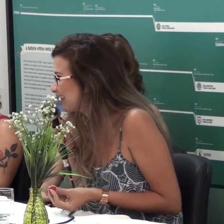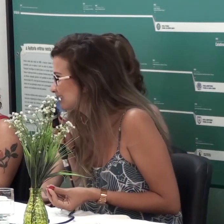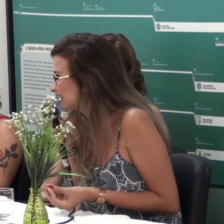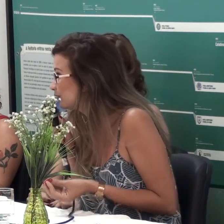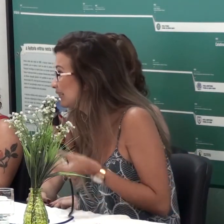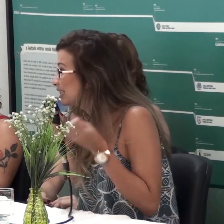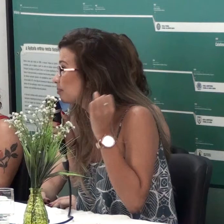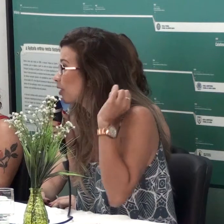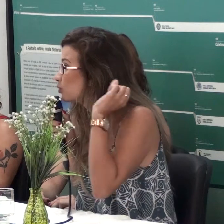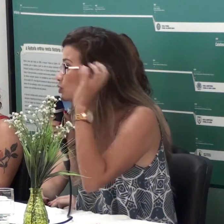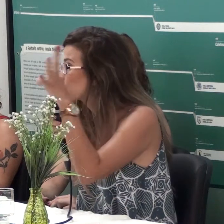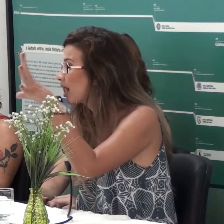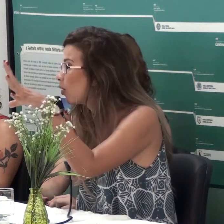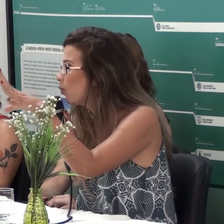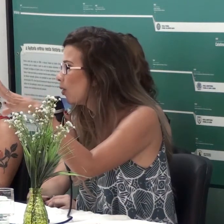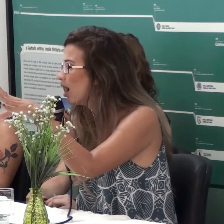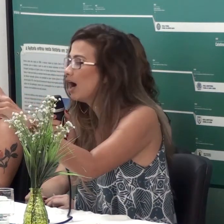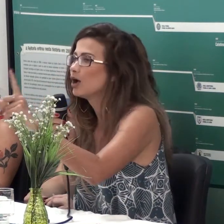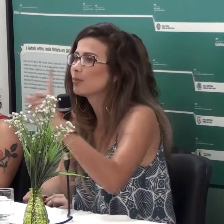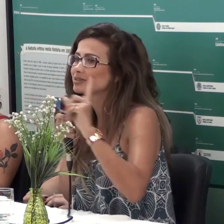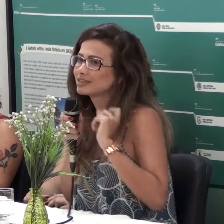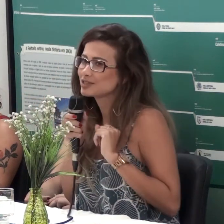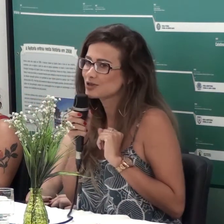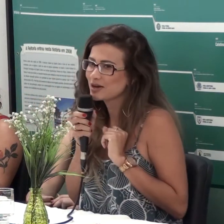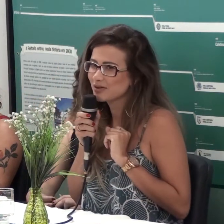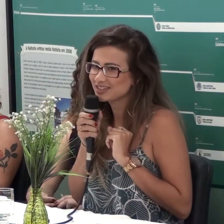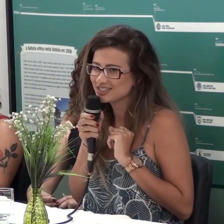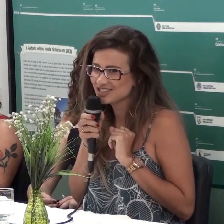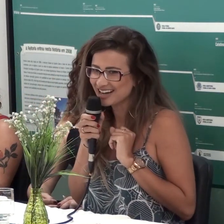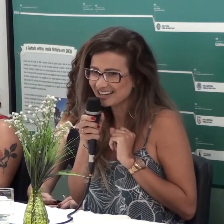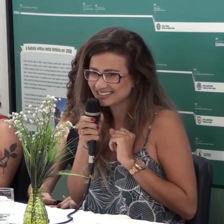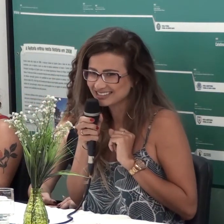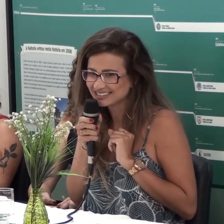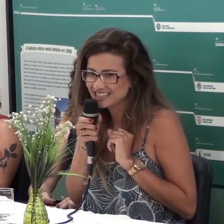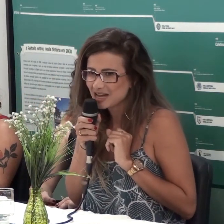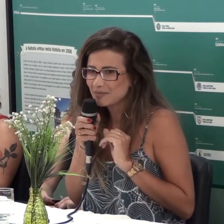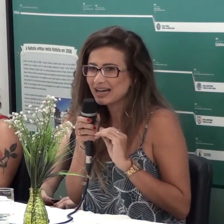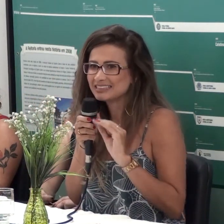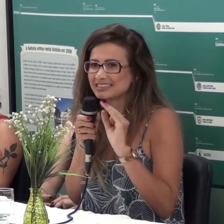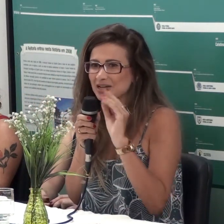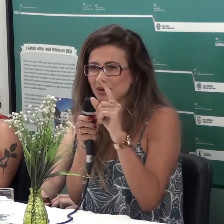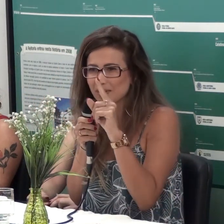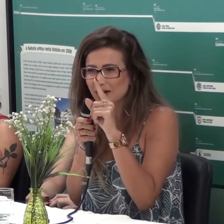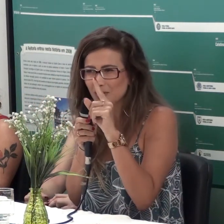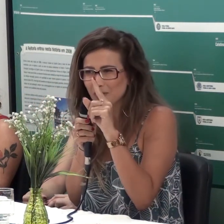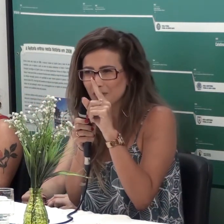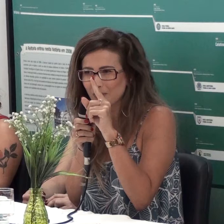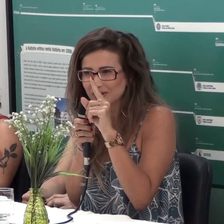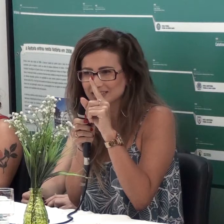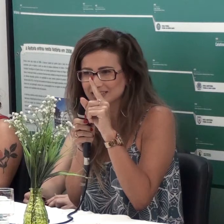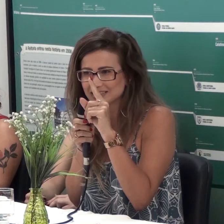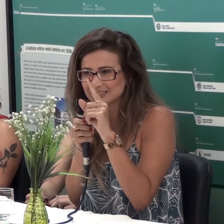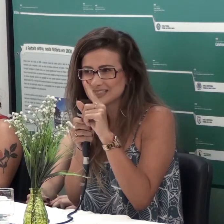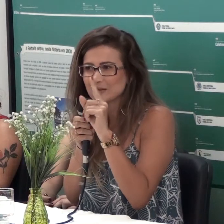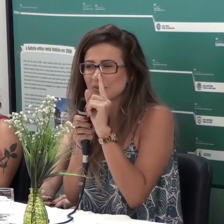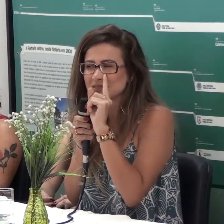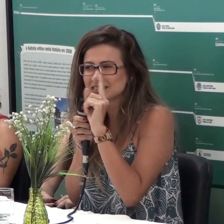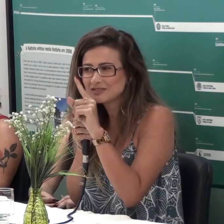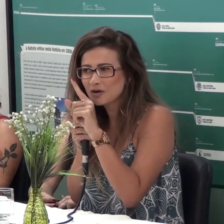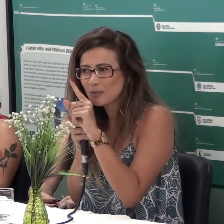dentro de casa. Eu tenho que ir para onde? Para a rua. Eu posso até jogar bola dentro de casa. Mas, se eu quebrar alguma